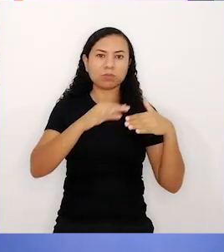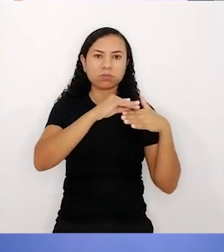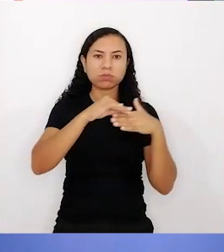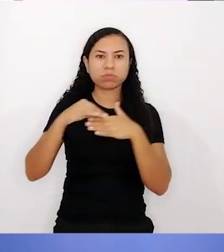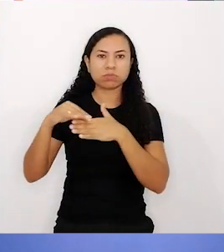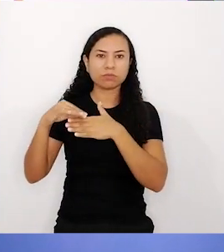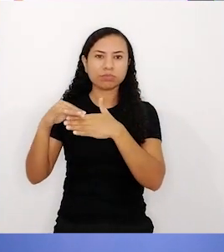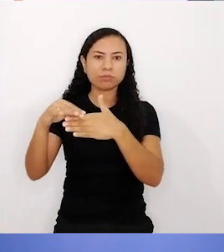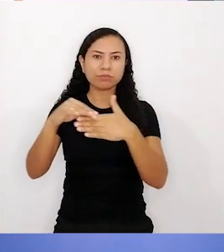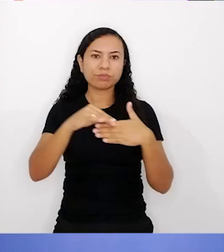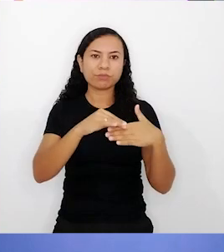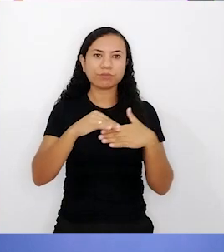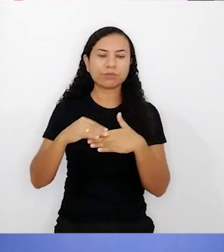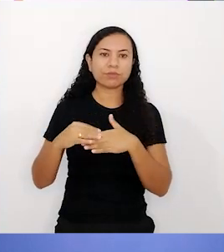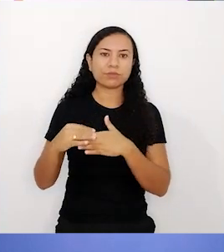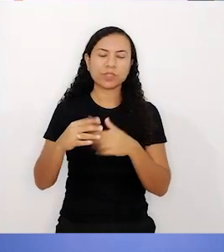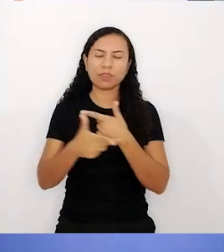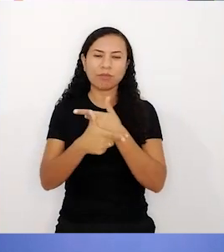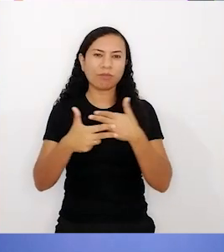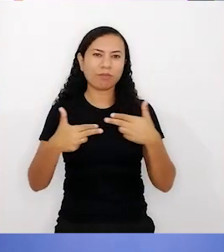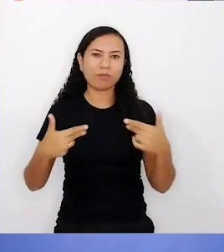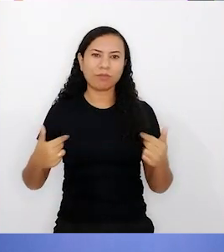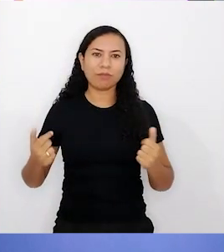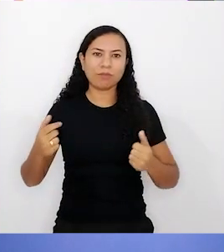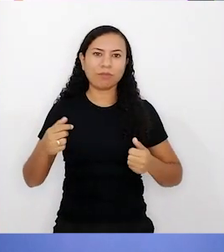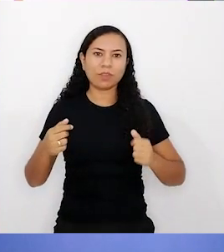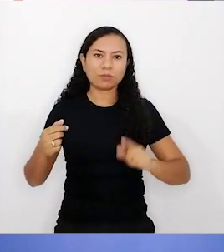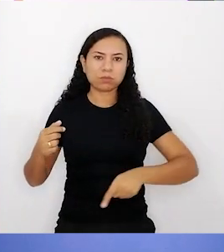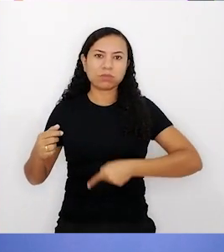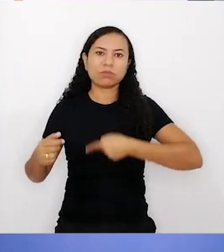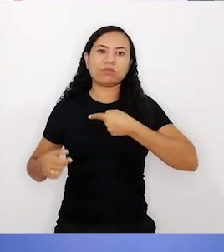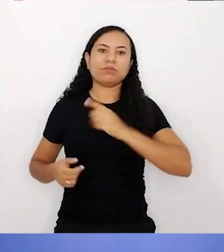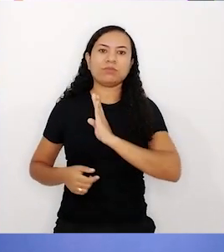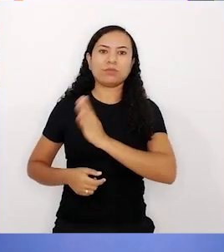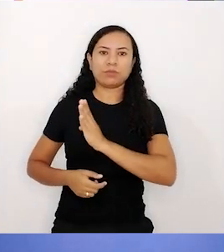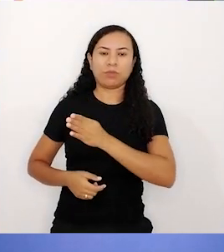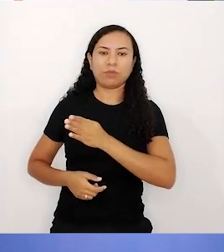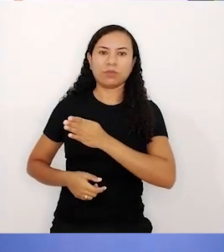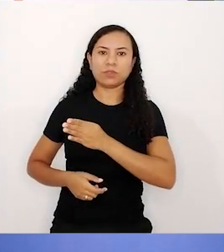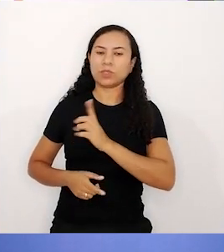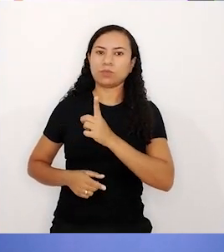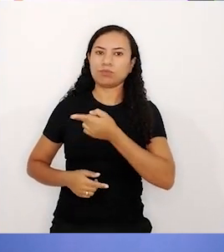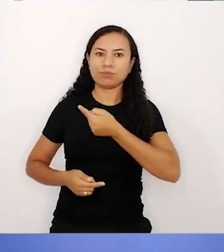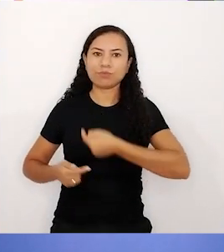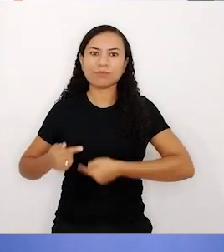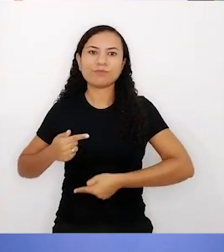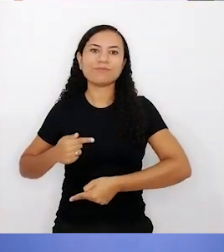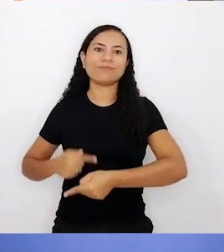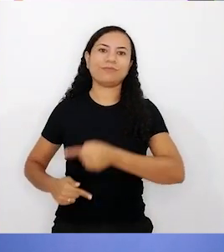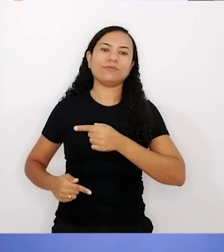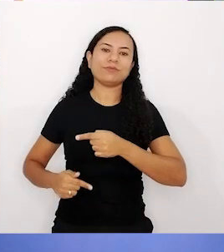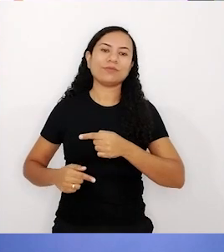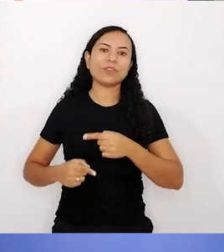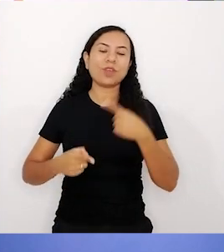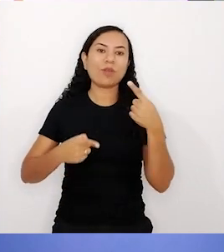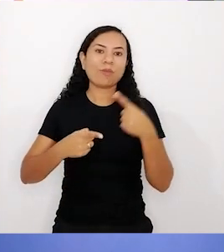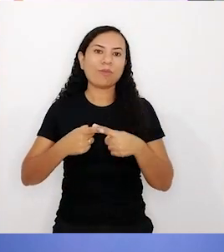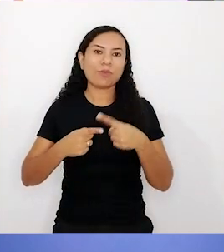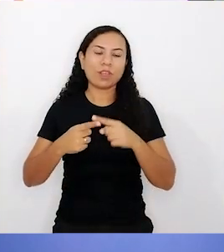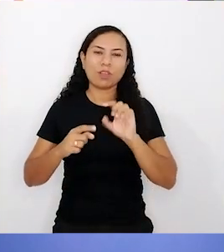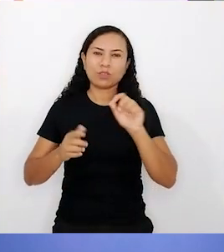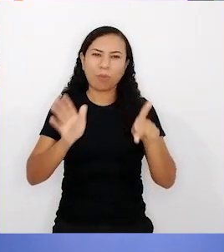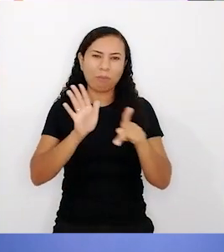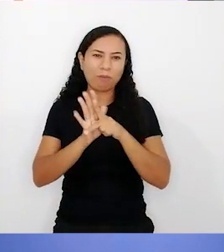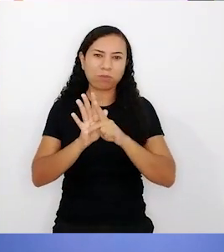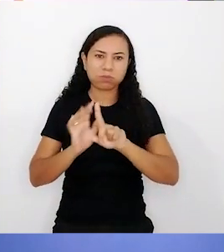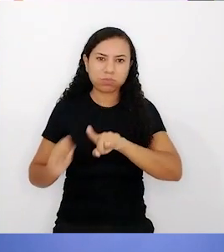em direção ao coração. É o contrário. Nesse caso, ele não vai estar em direção ao